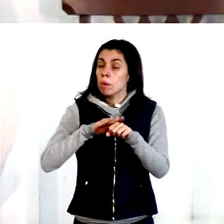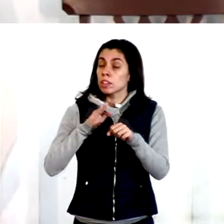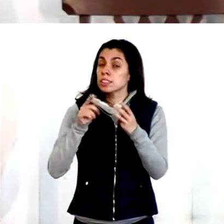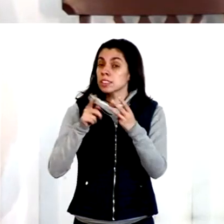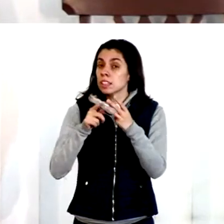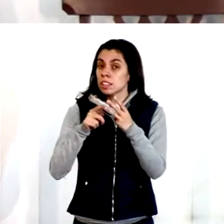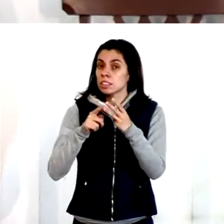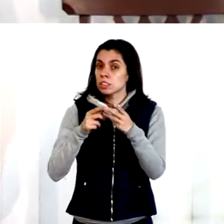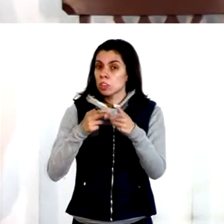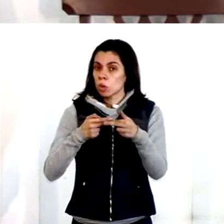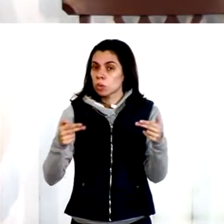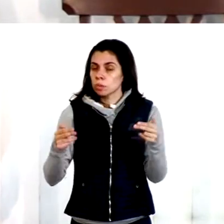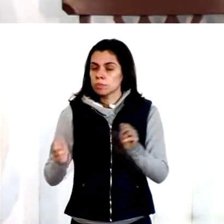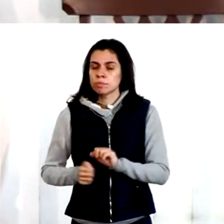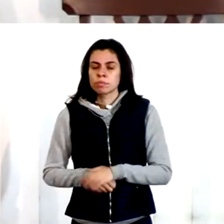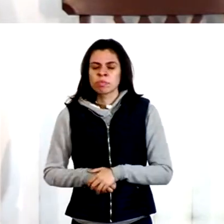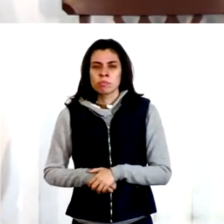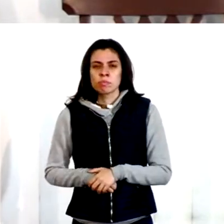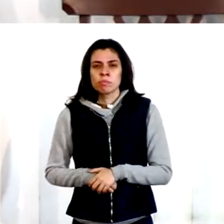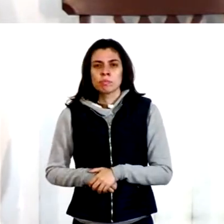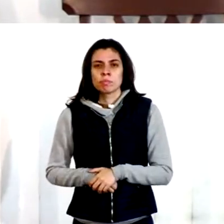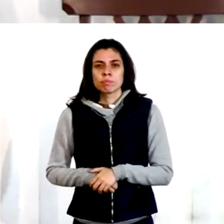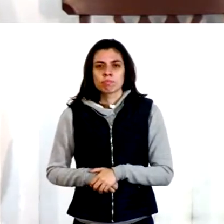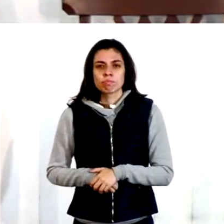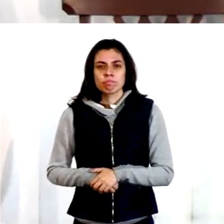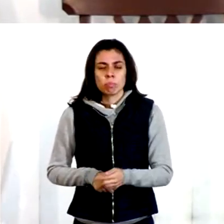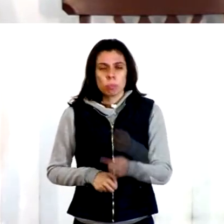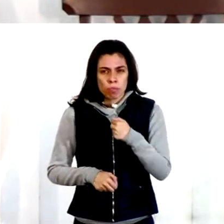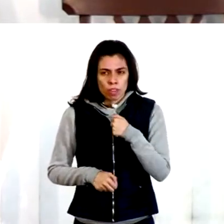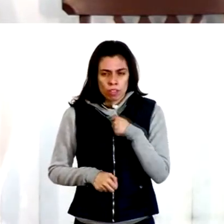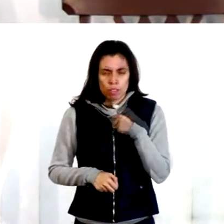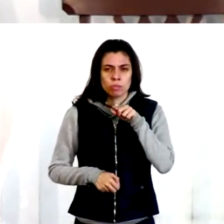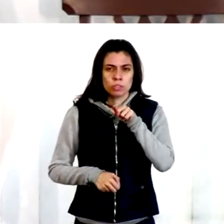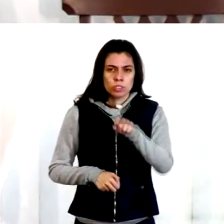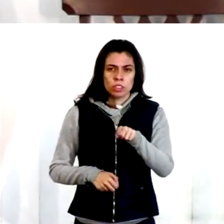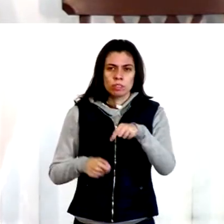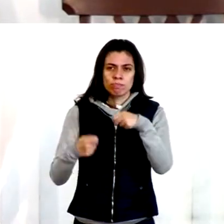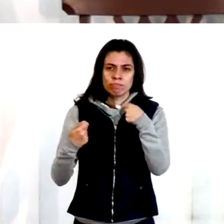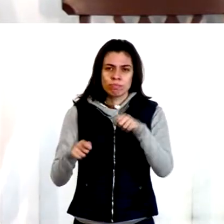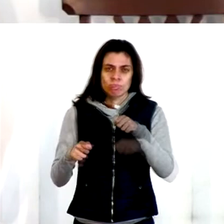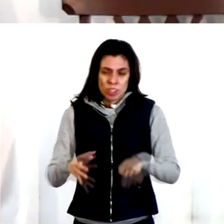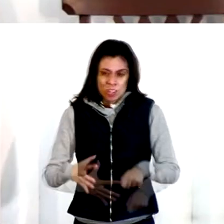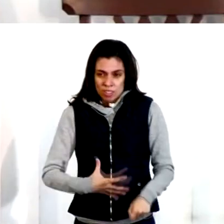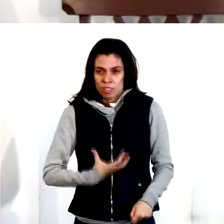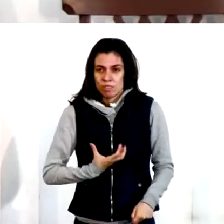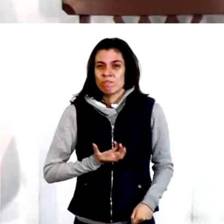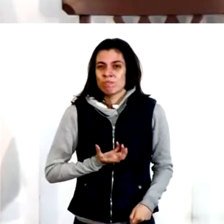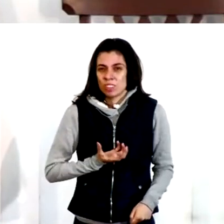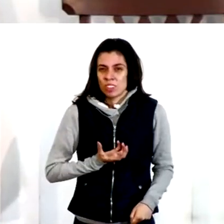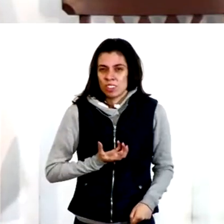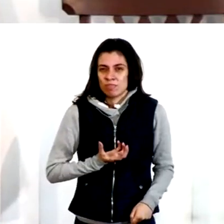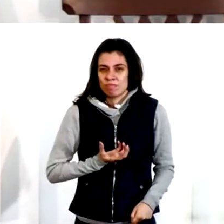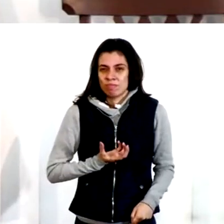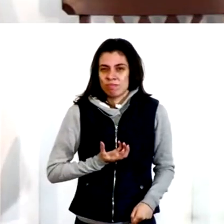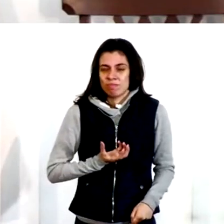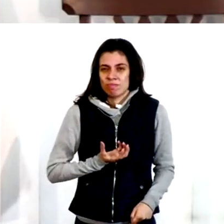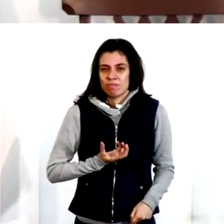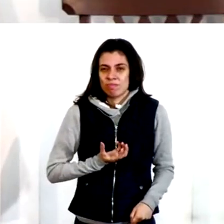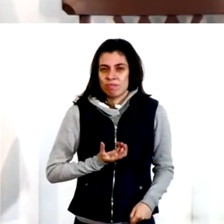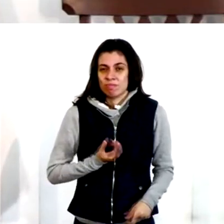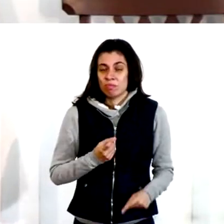Primeira delas, eu e você vamos precisar de coragem para enfrentar aquelas raposinhas que